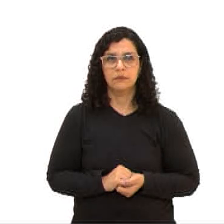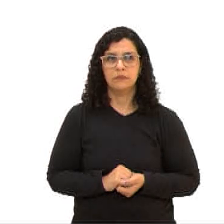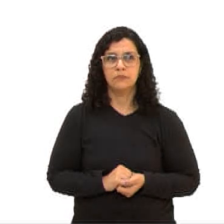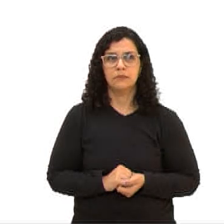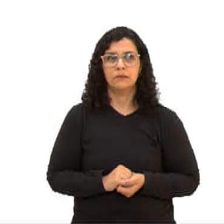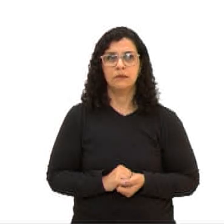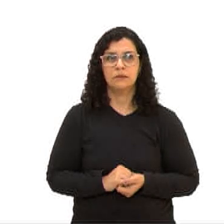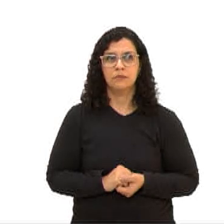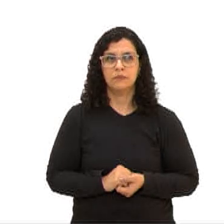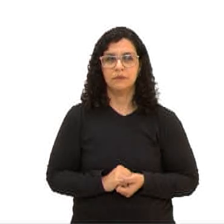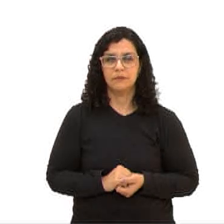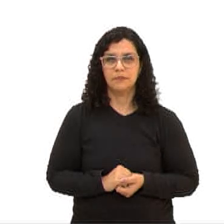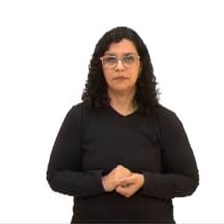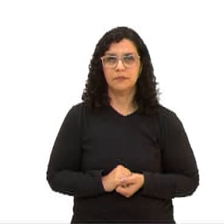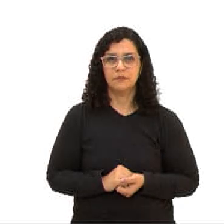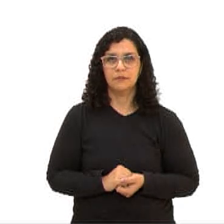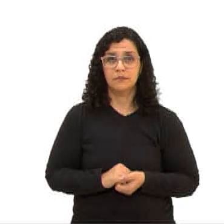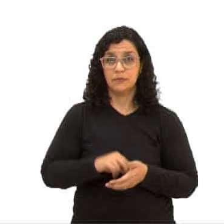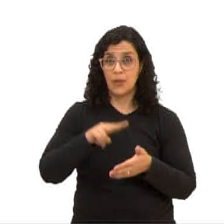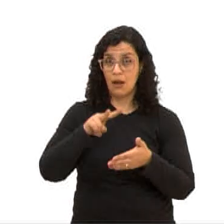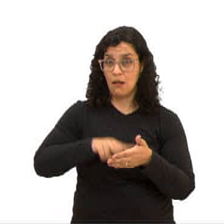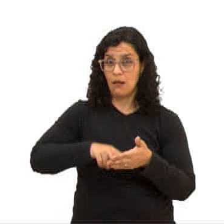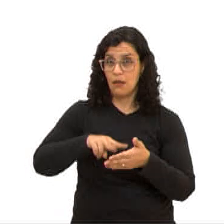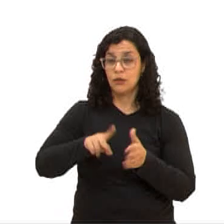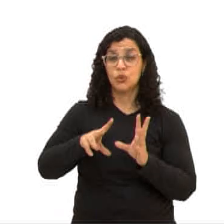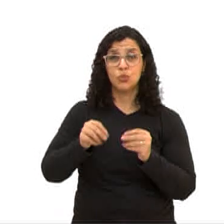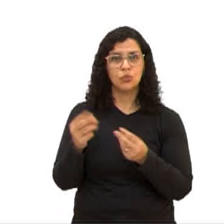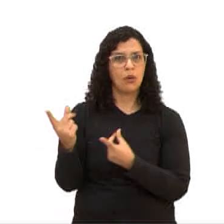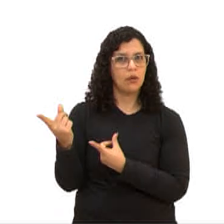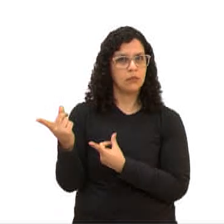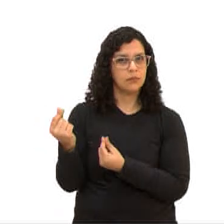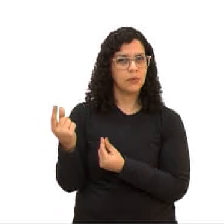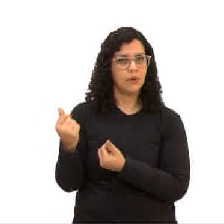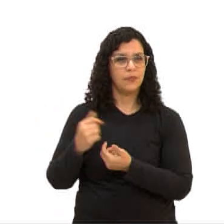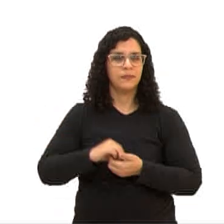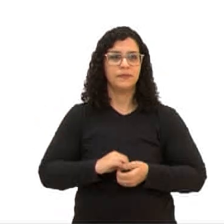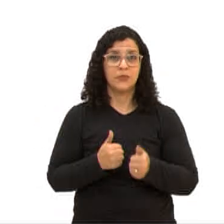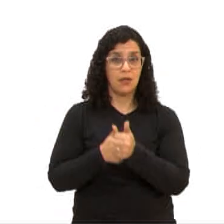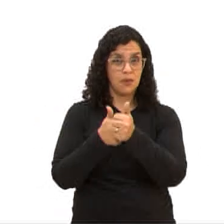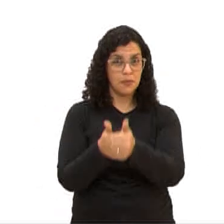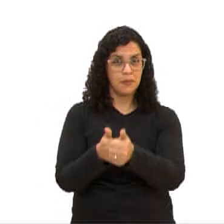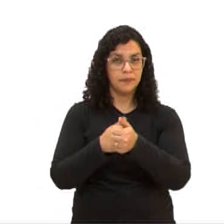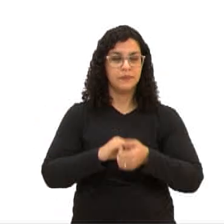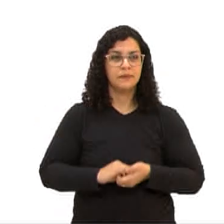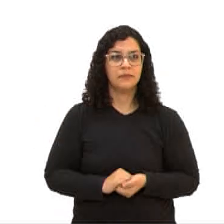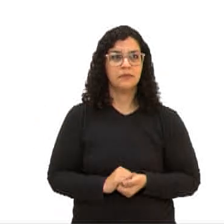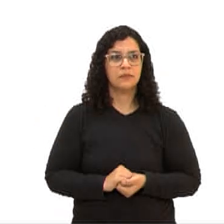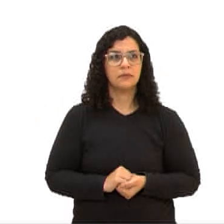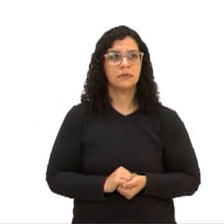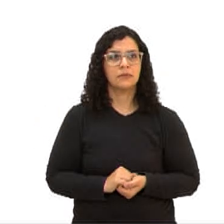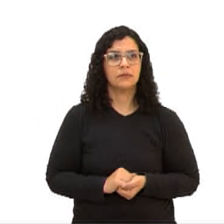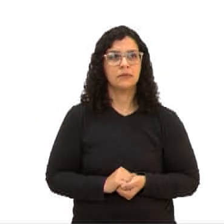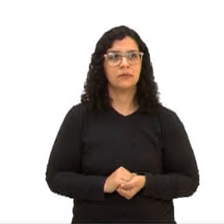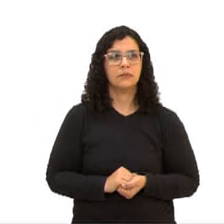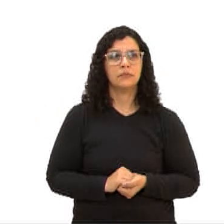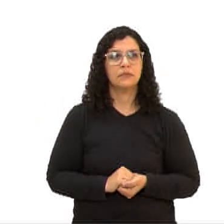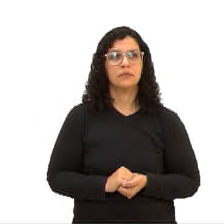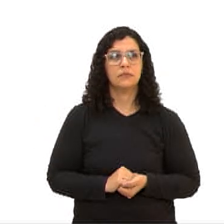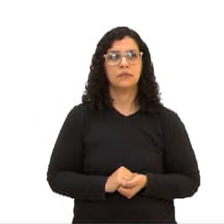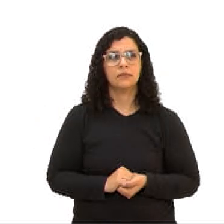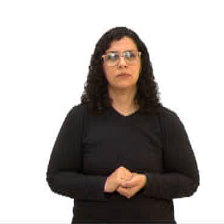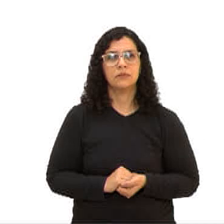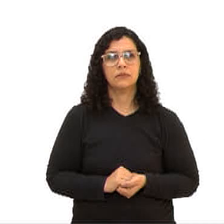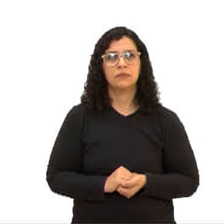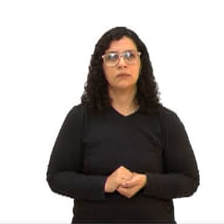sol. Las 14, comida. Las 16, siestecita.